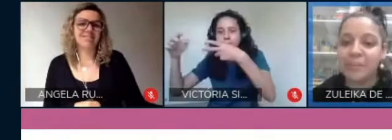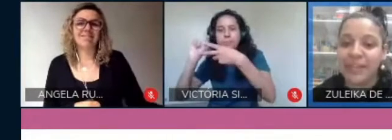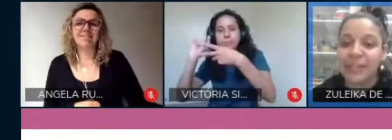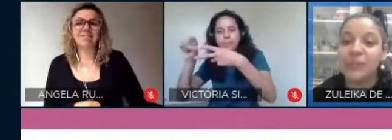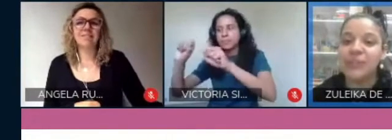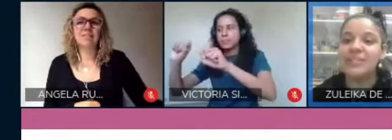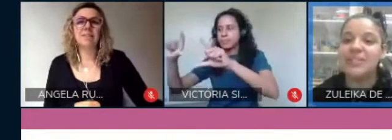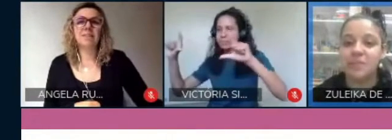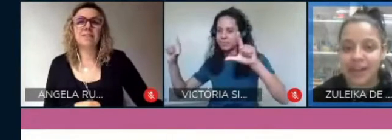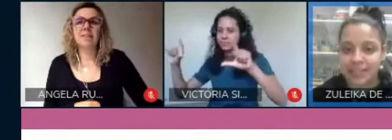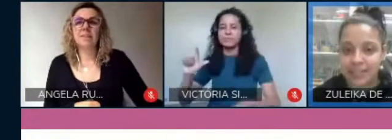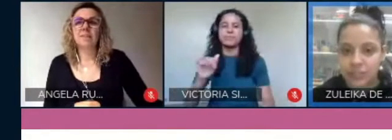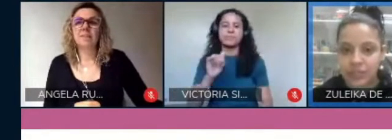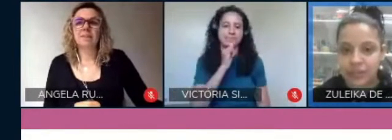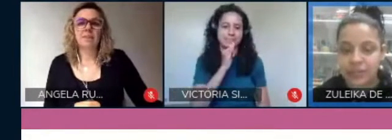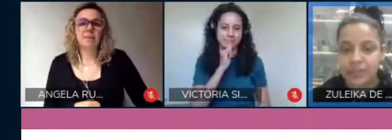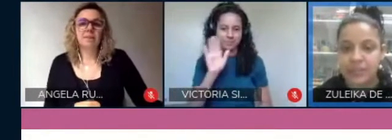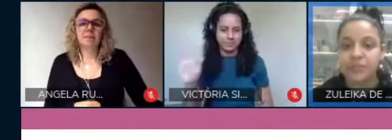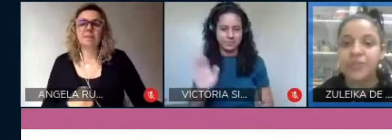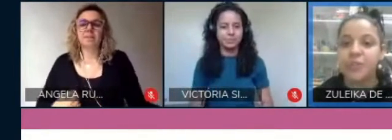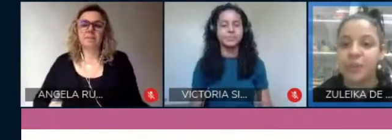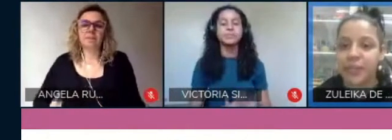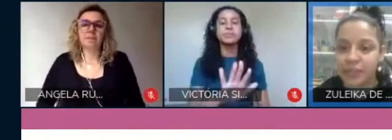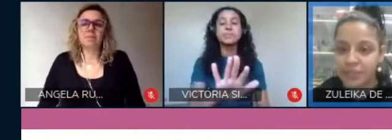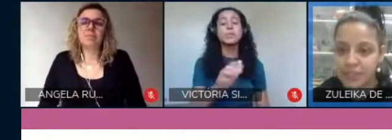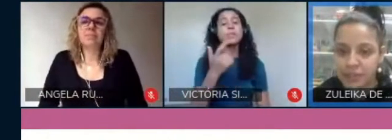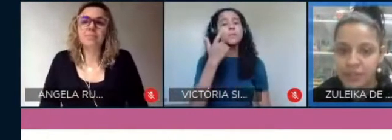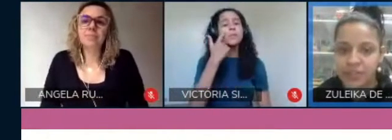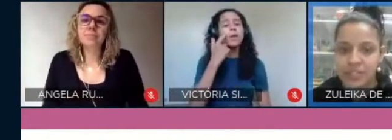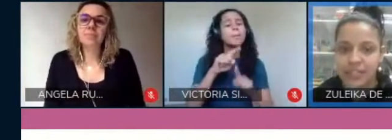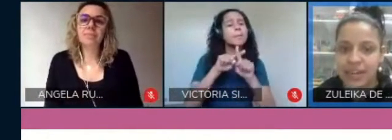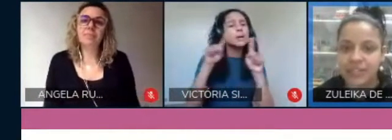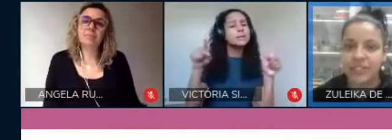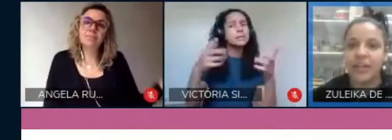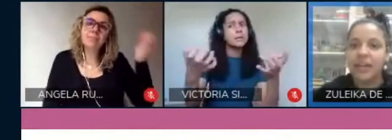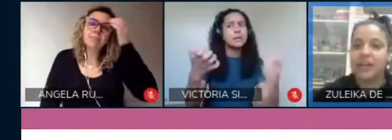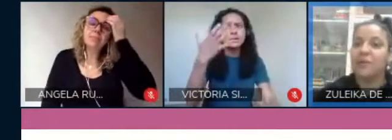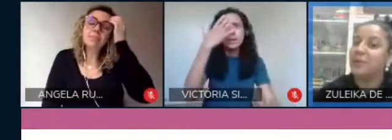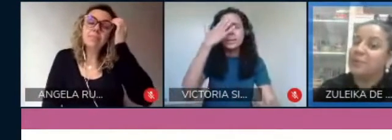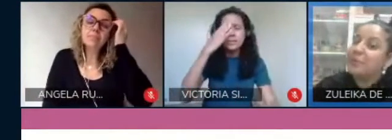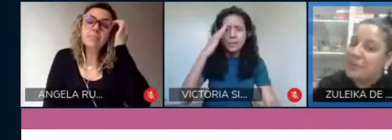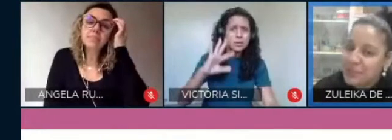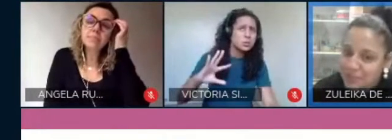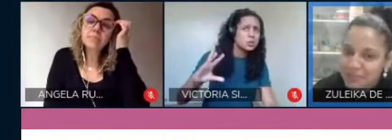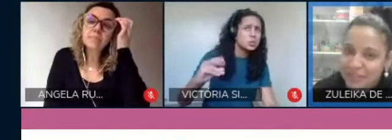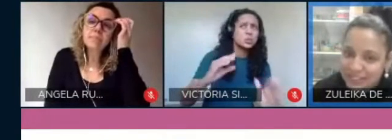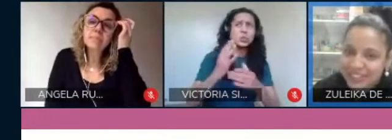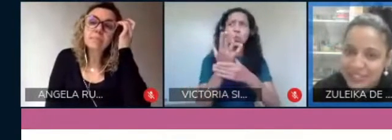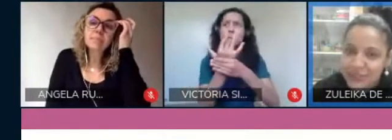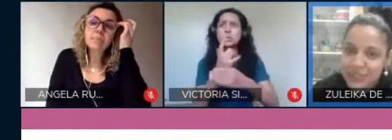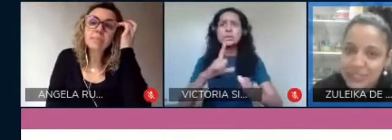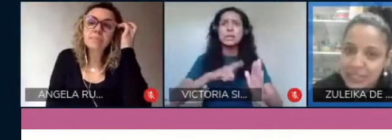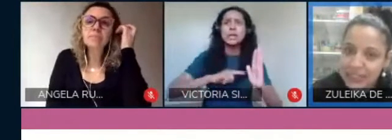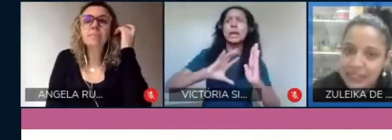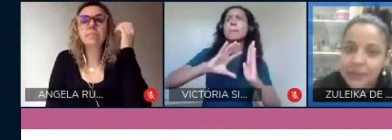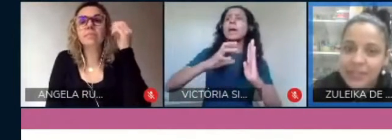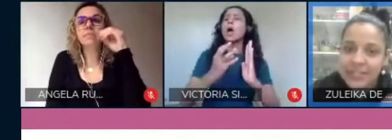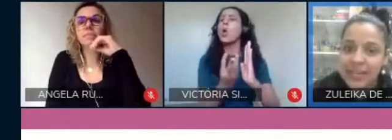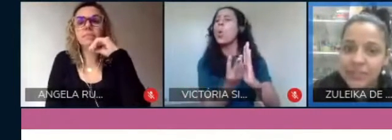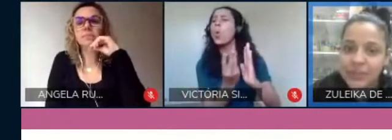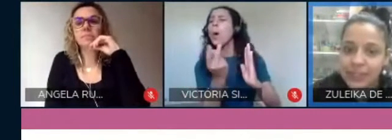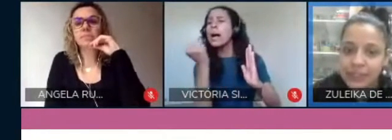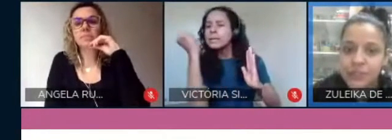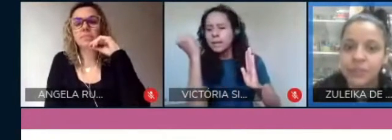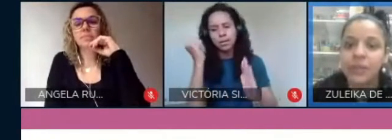Para eu saber todas as bases de dados que estão disponíveis na universidade, eu entro no Bibliotecas URGS, né, e